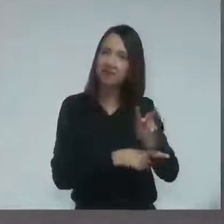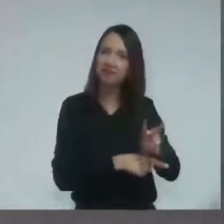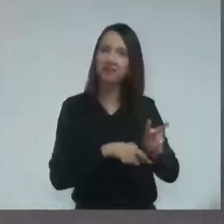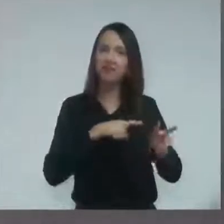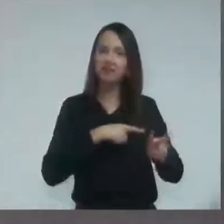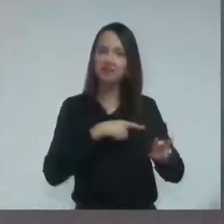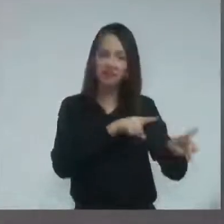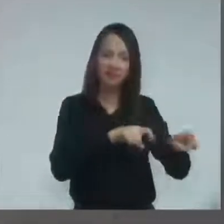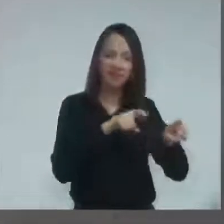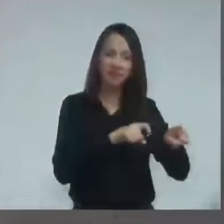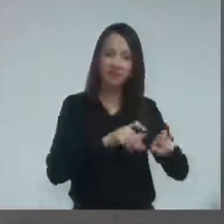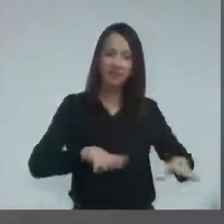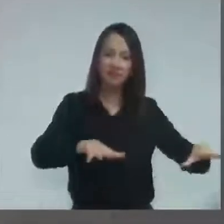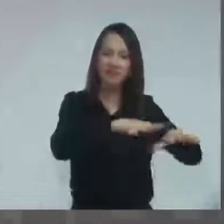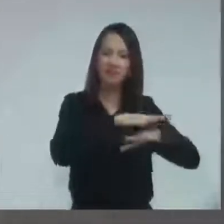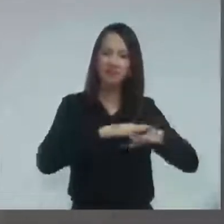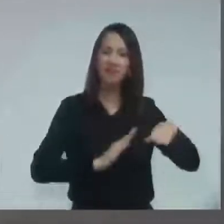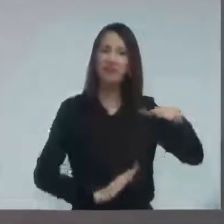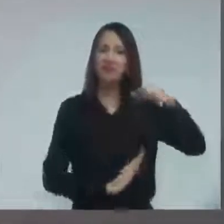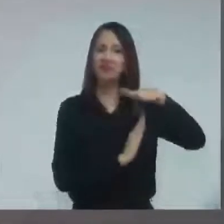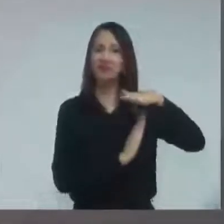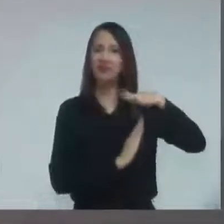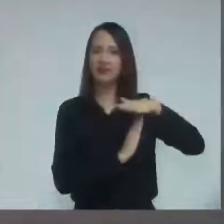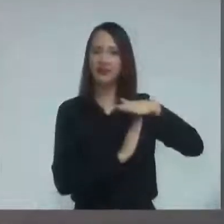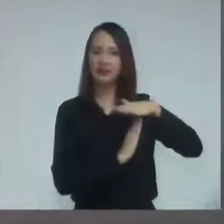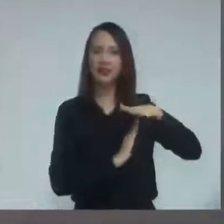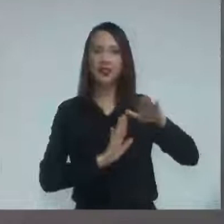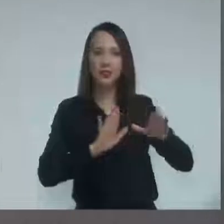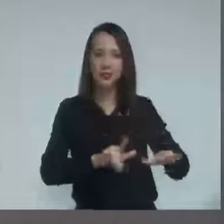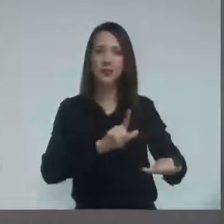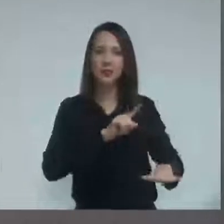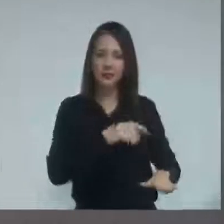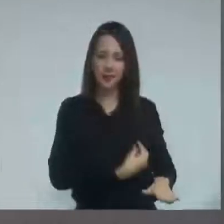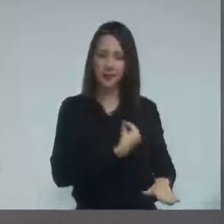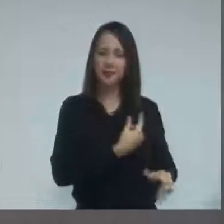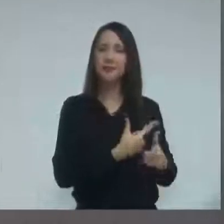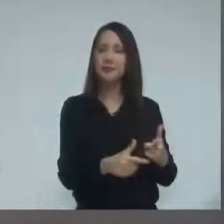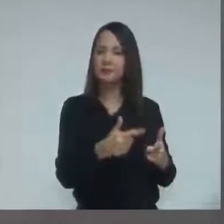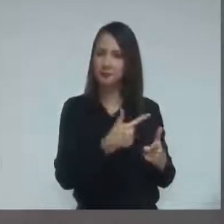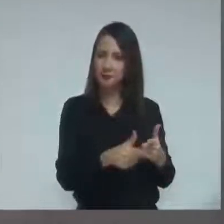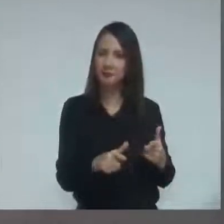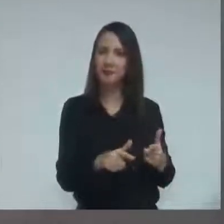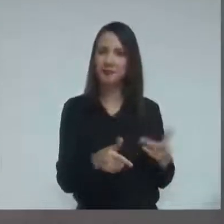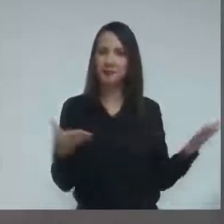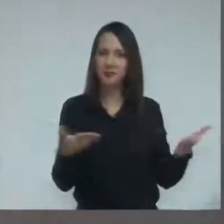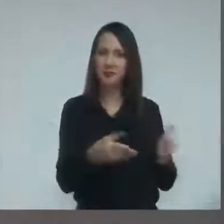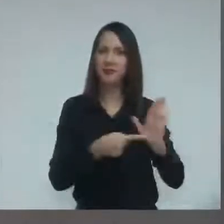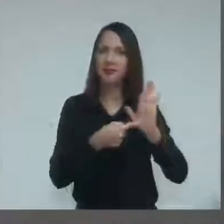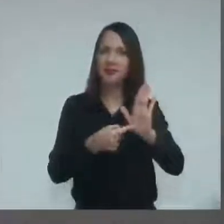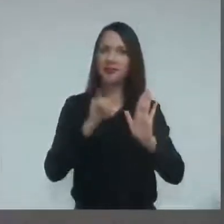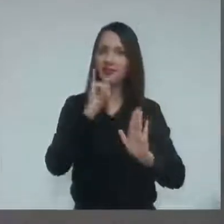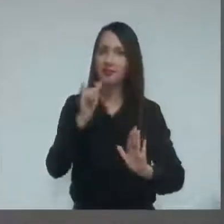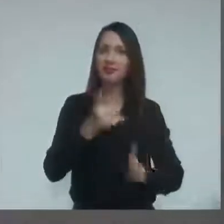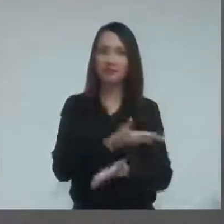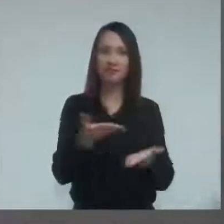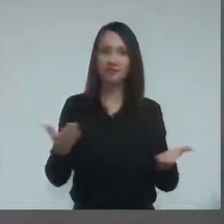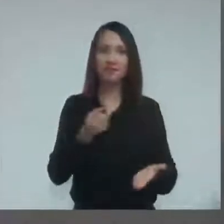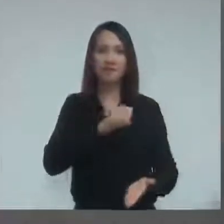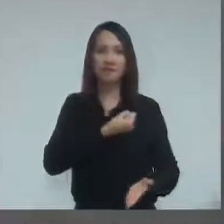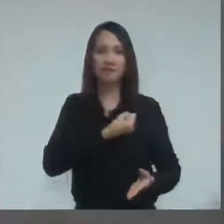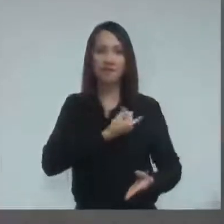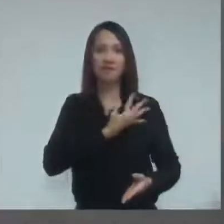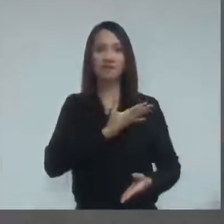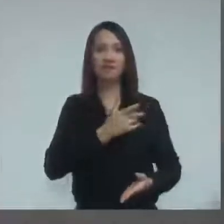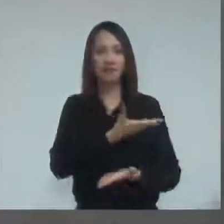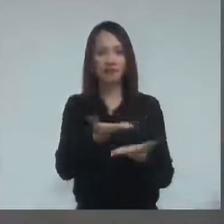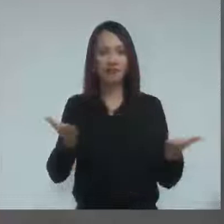áreas rurais, que são delimitadas, mas existem problemas, né? Vou falar para vocês os números que nós temos. Segundo